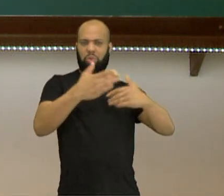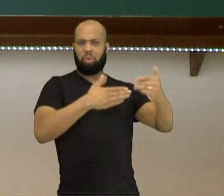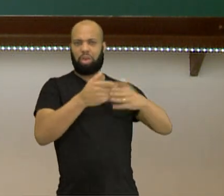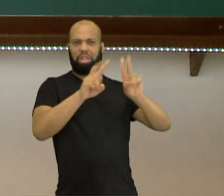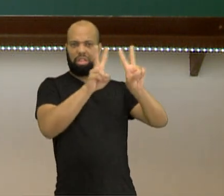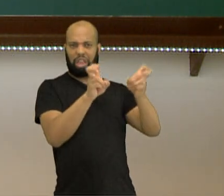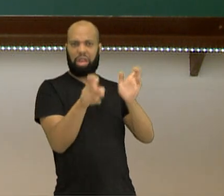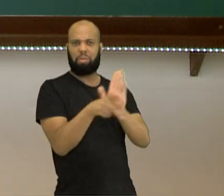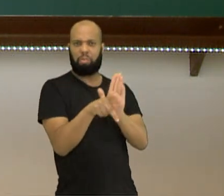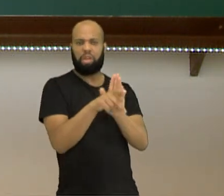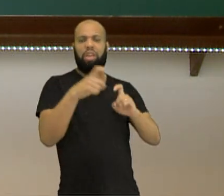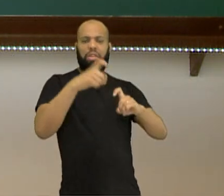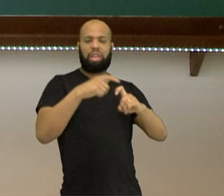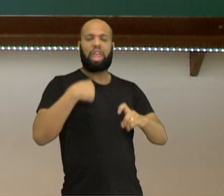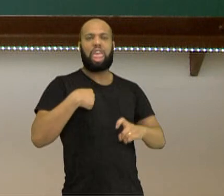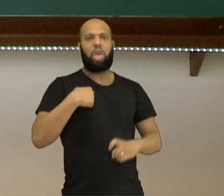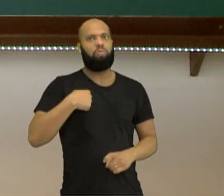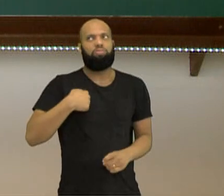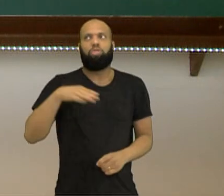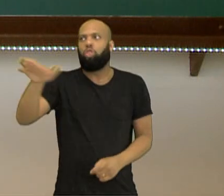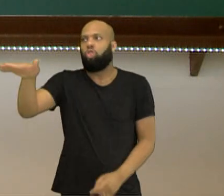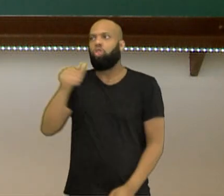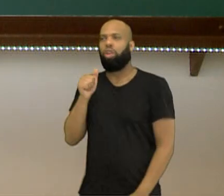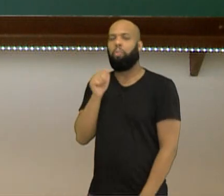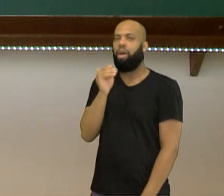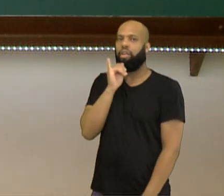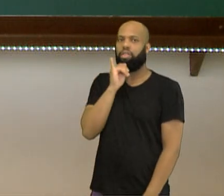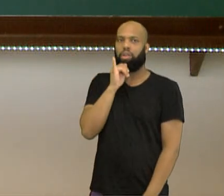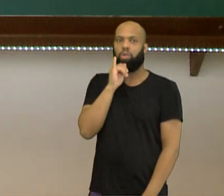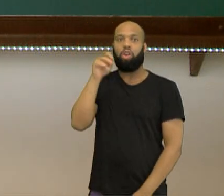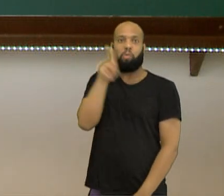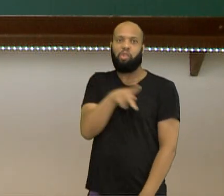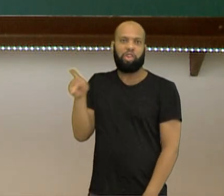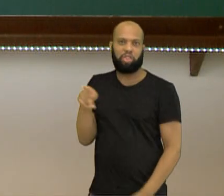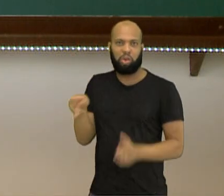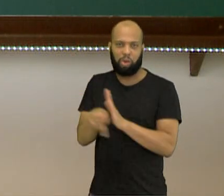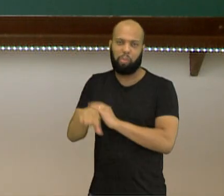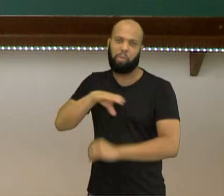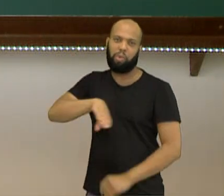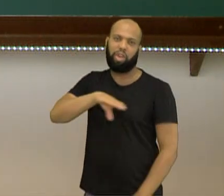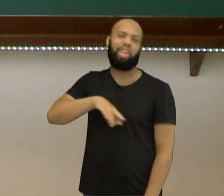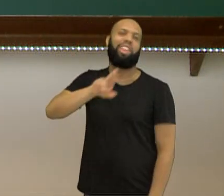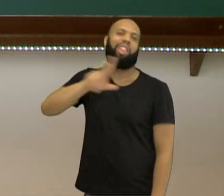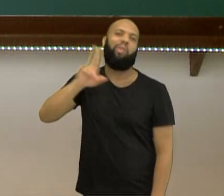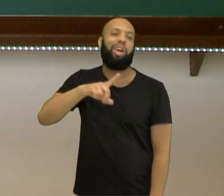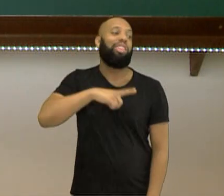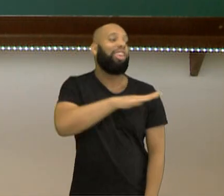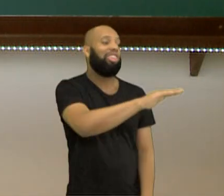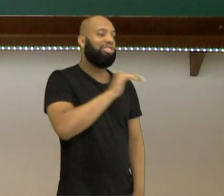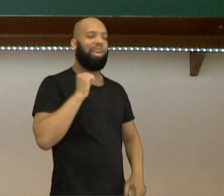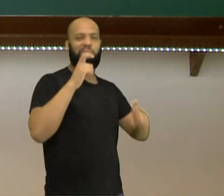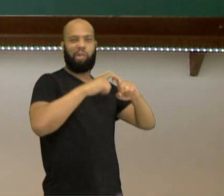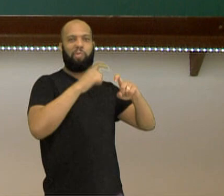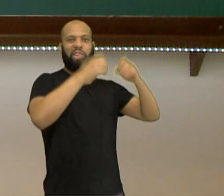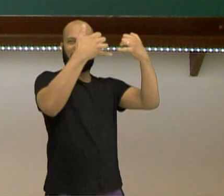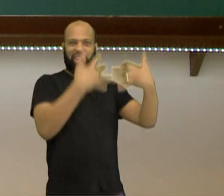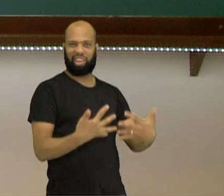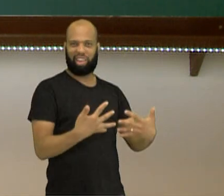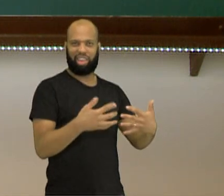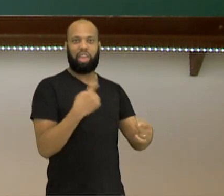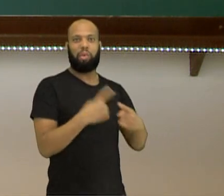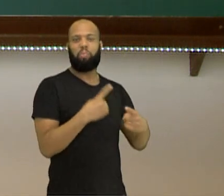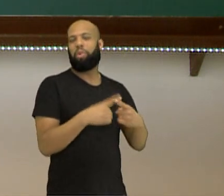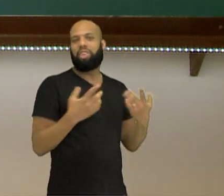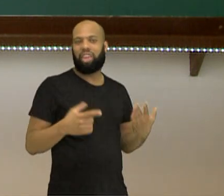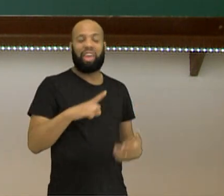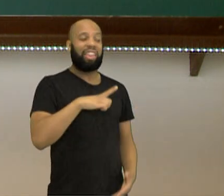assunto da medicina, eu não vou chamar, por exemplo, um professor de português. Não vou. Para dar um exemplo